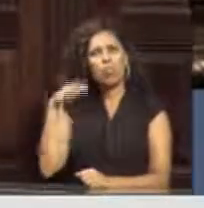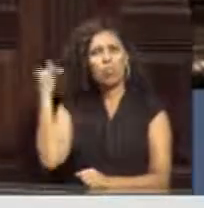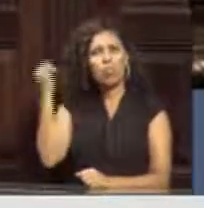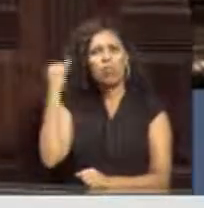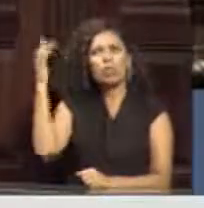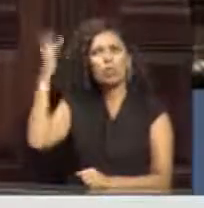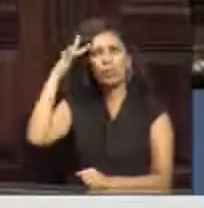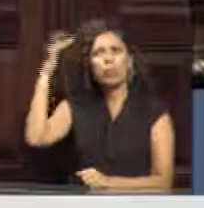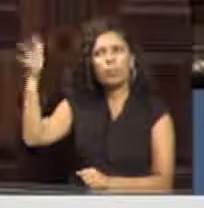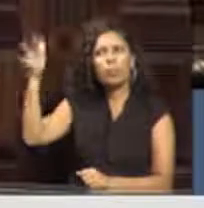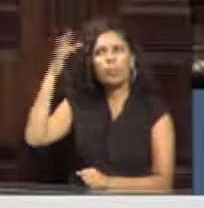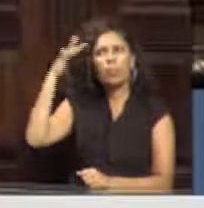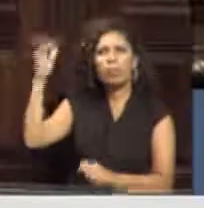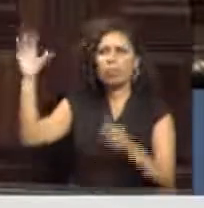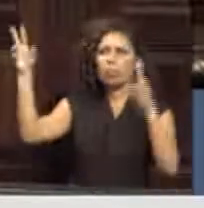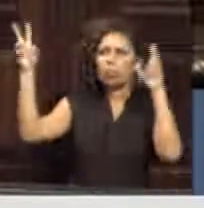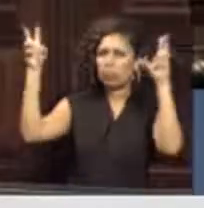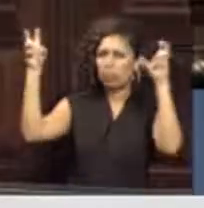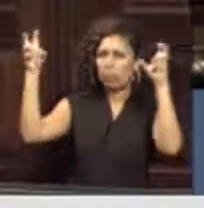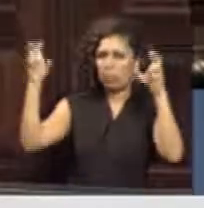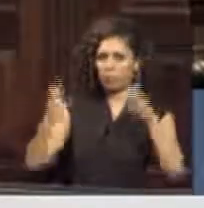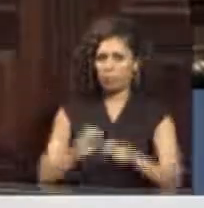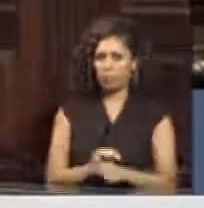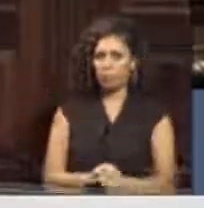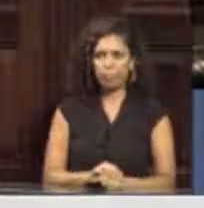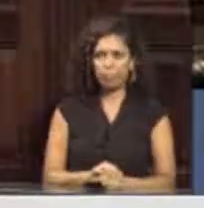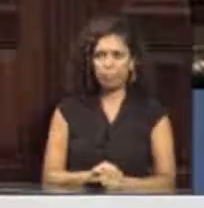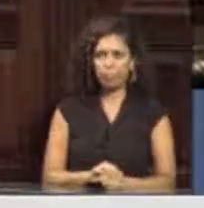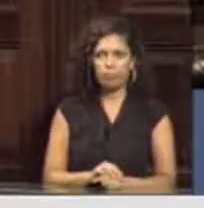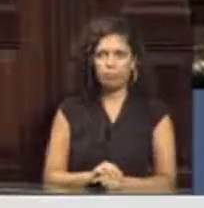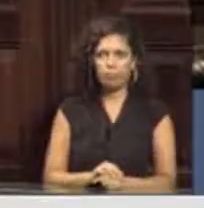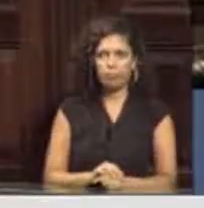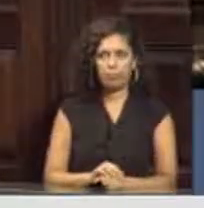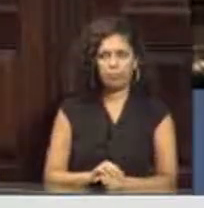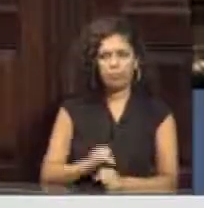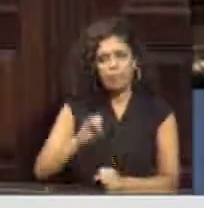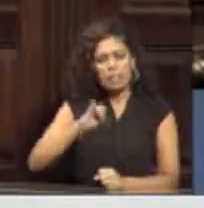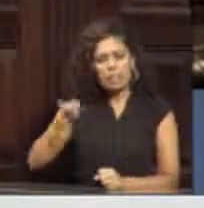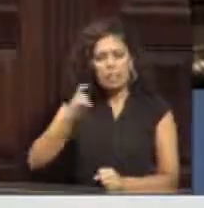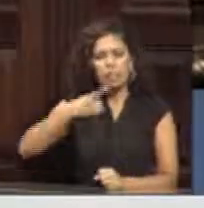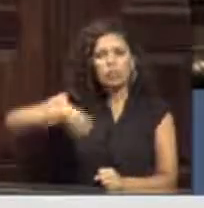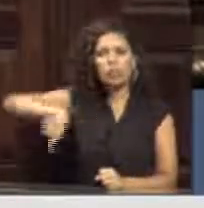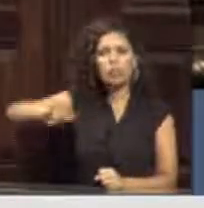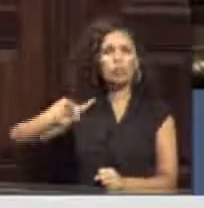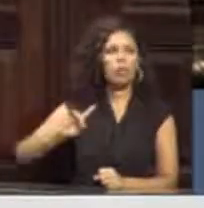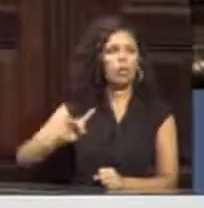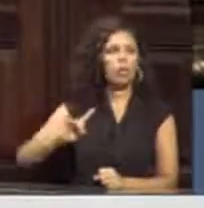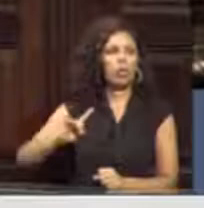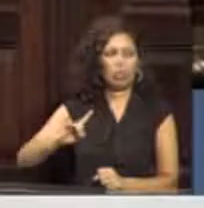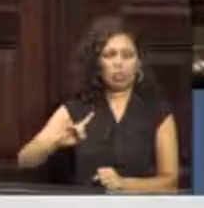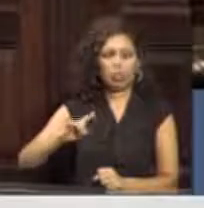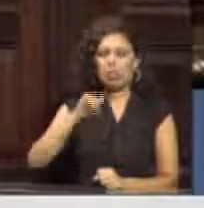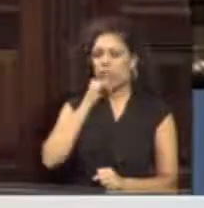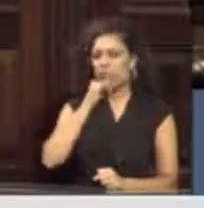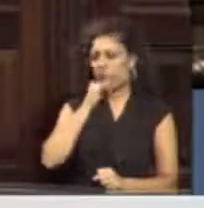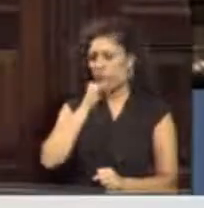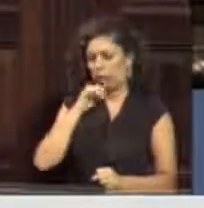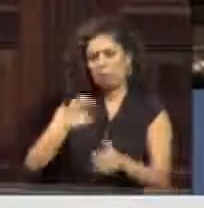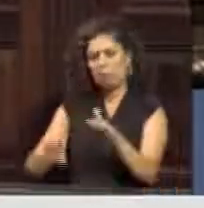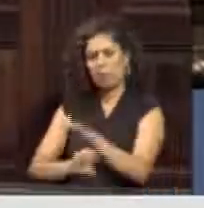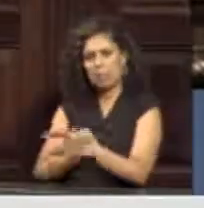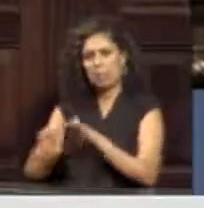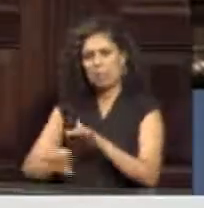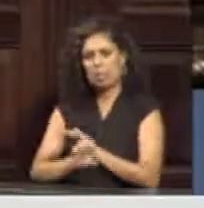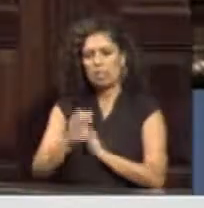assunto. E inicio exatamente pela Eletrobras, em